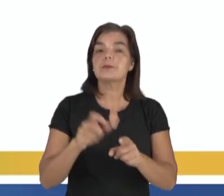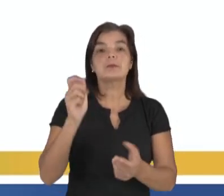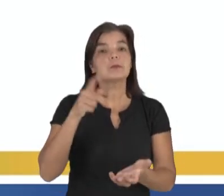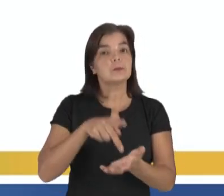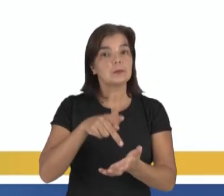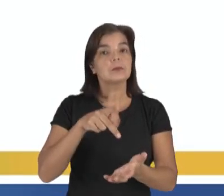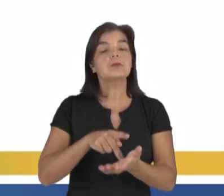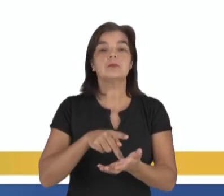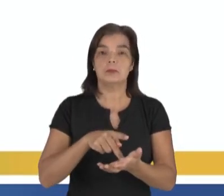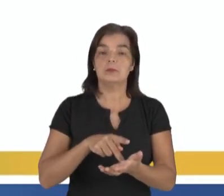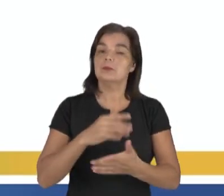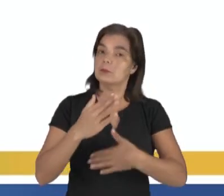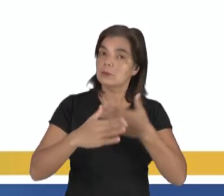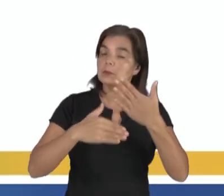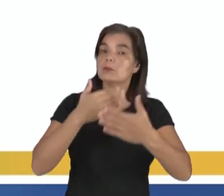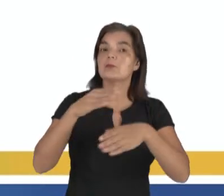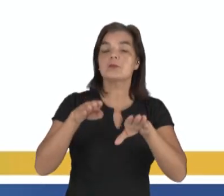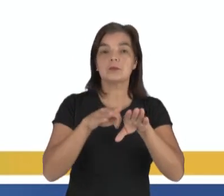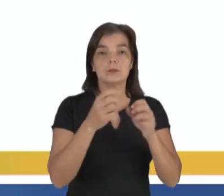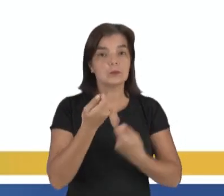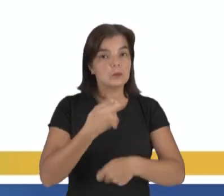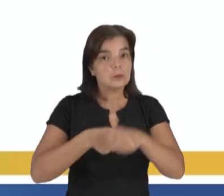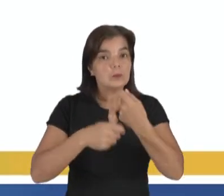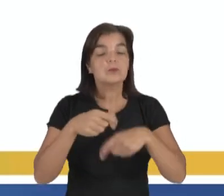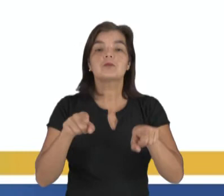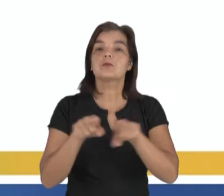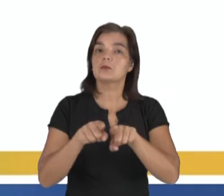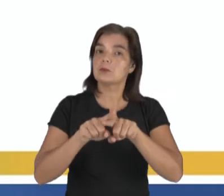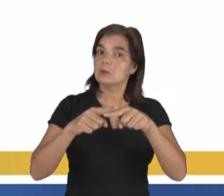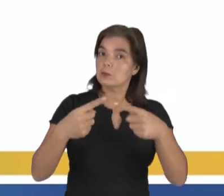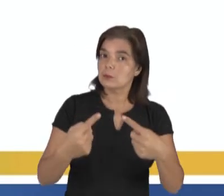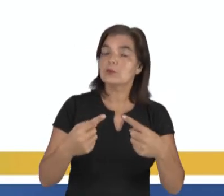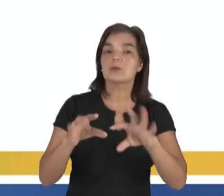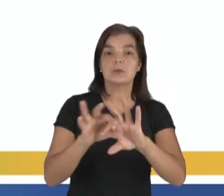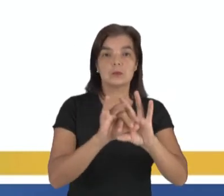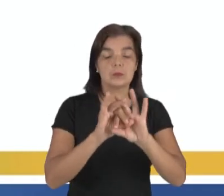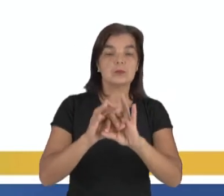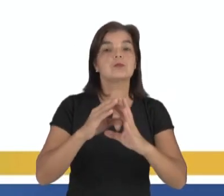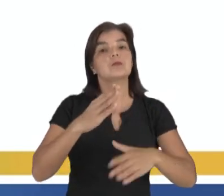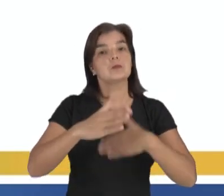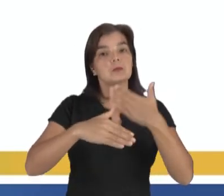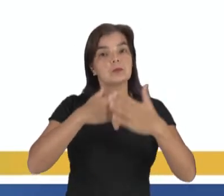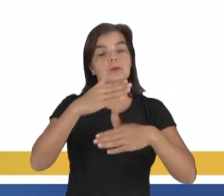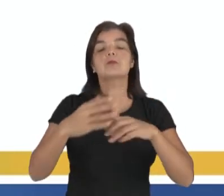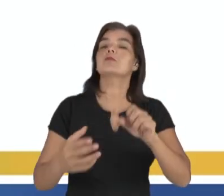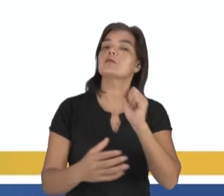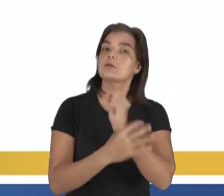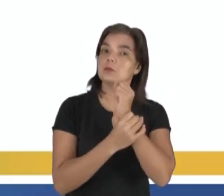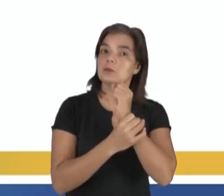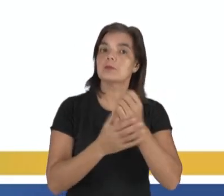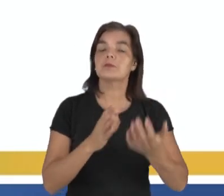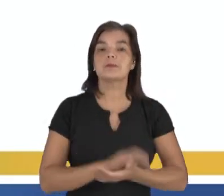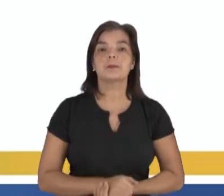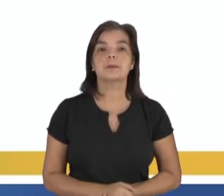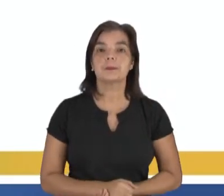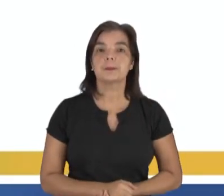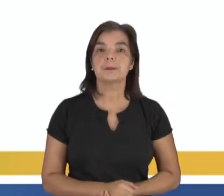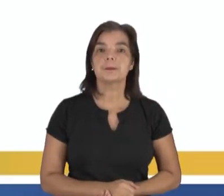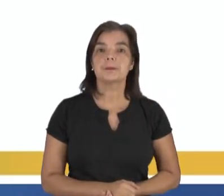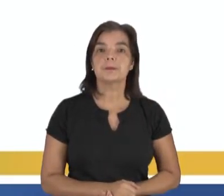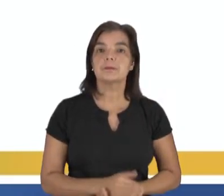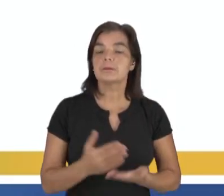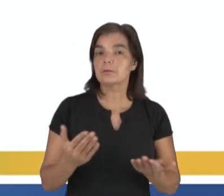podemos ter, sim, um desenvolvimento econômico, mas ligado a um desenvolvimento sustentável, tá,